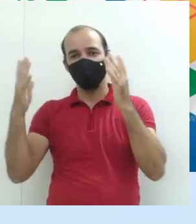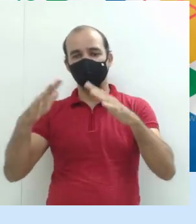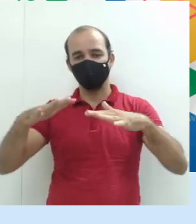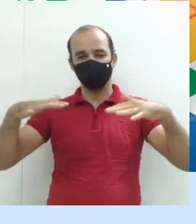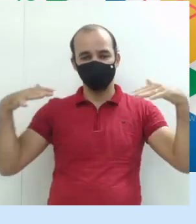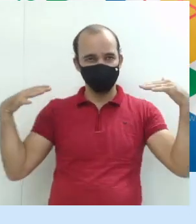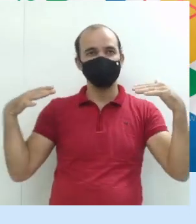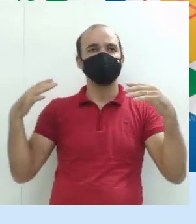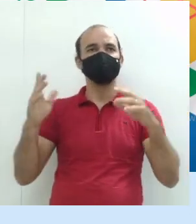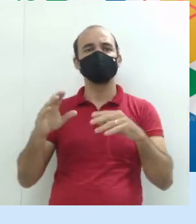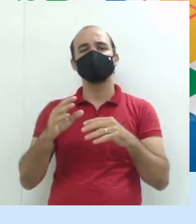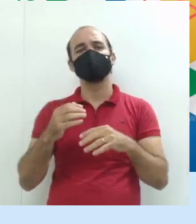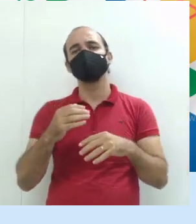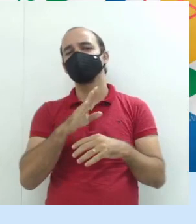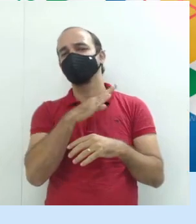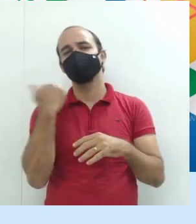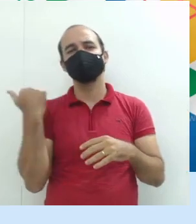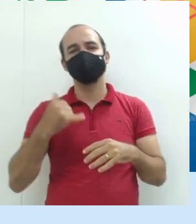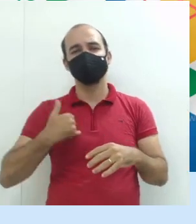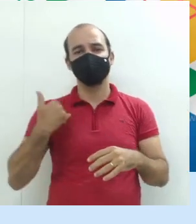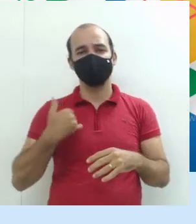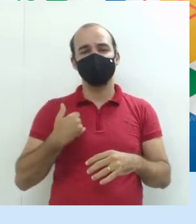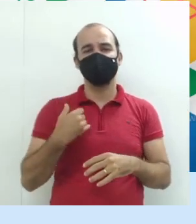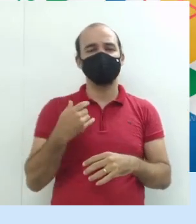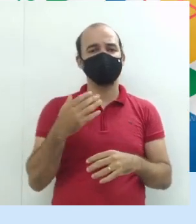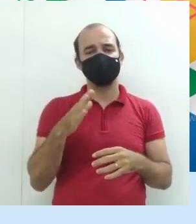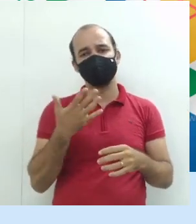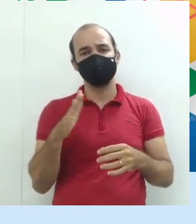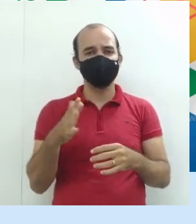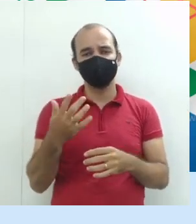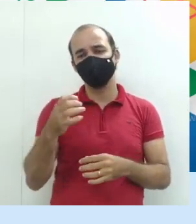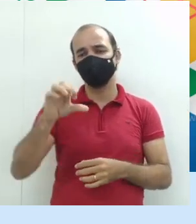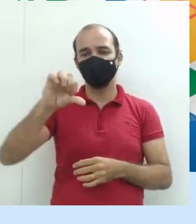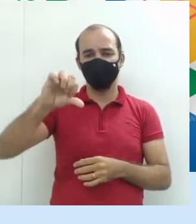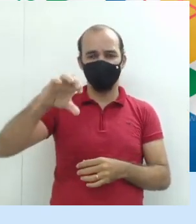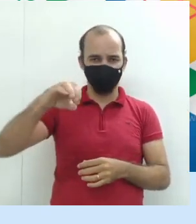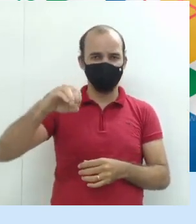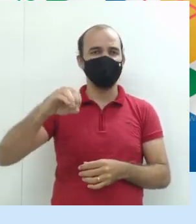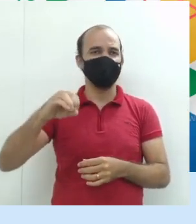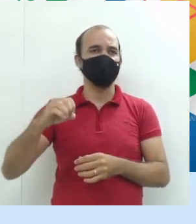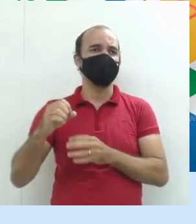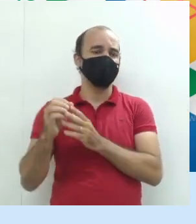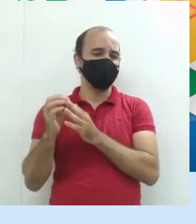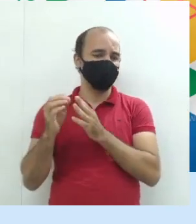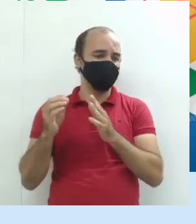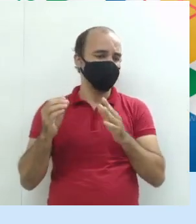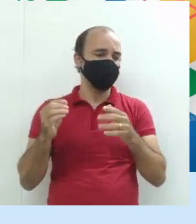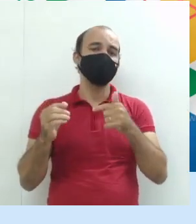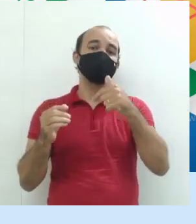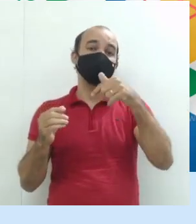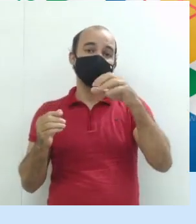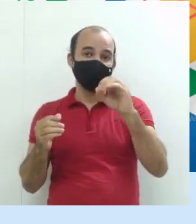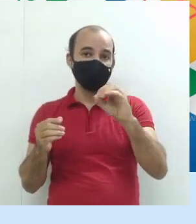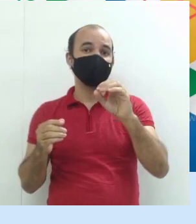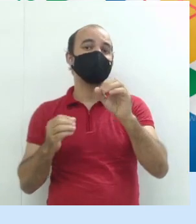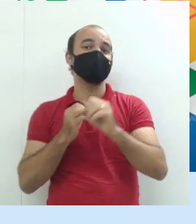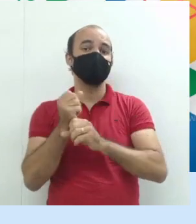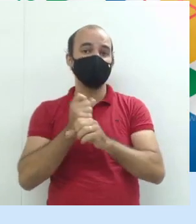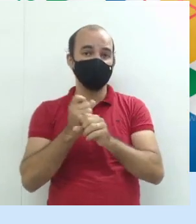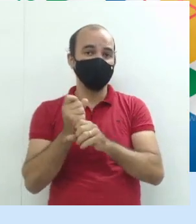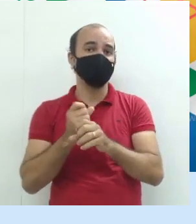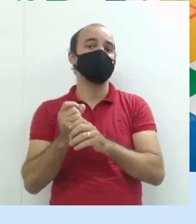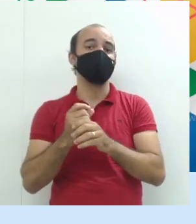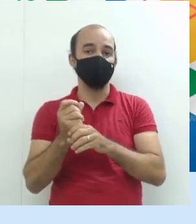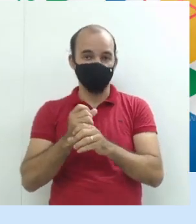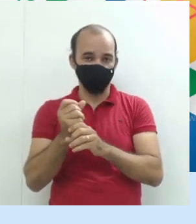King ele morreu com quase 90 anos e ele teve quase 70 anos de carreira musical, todos esses